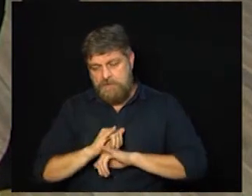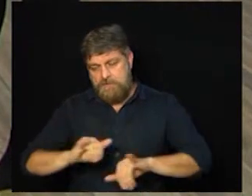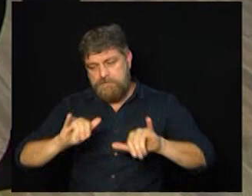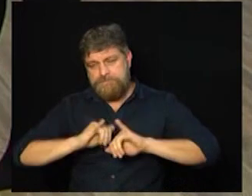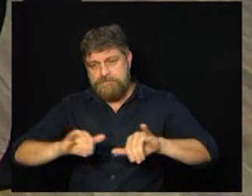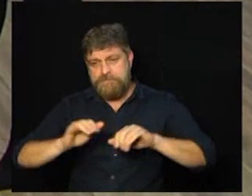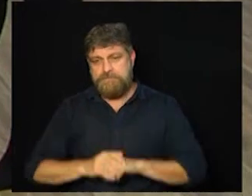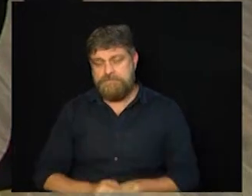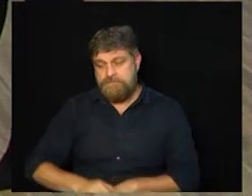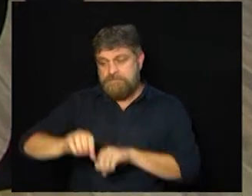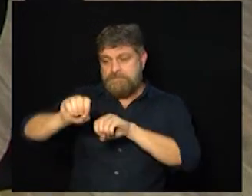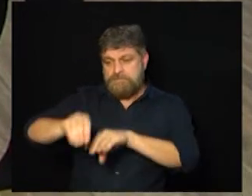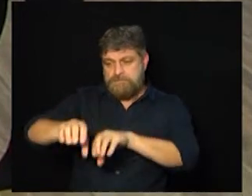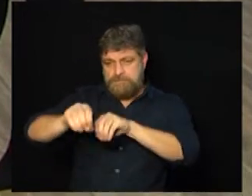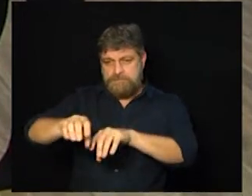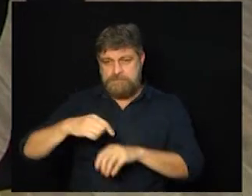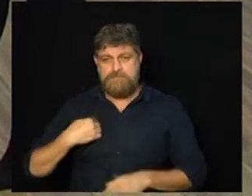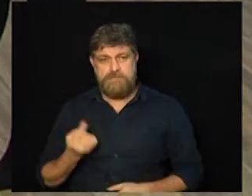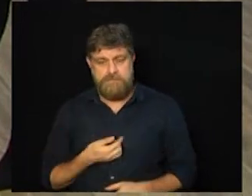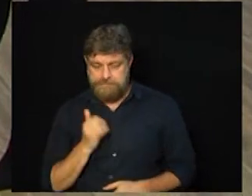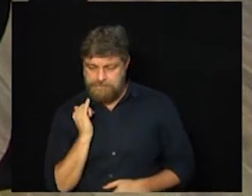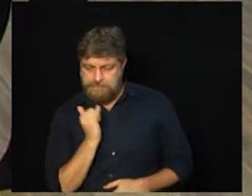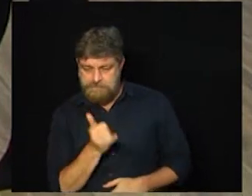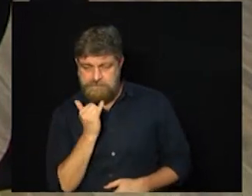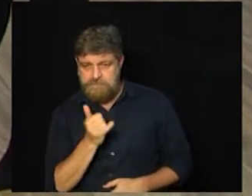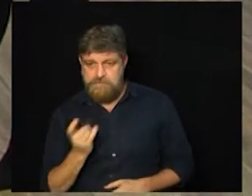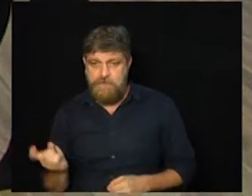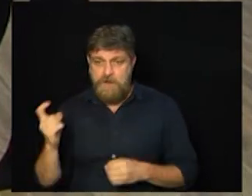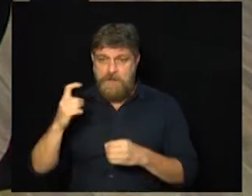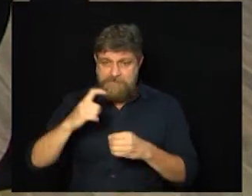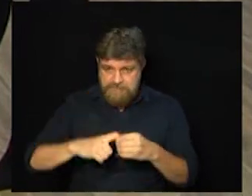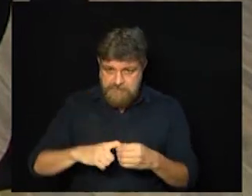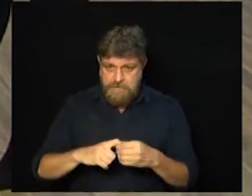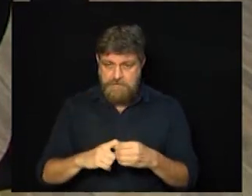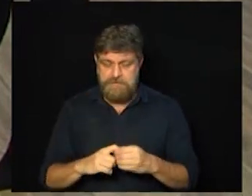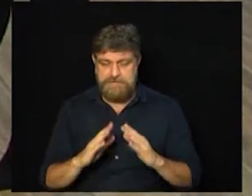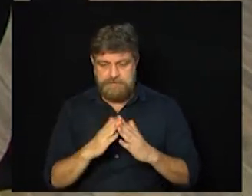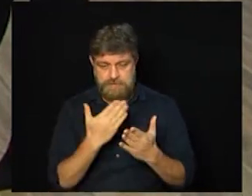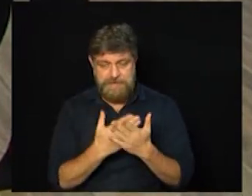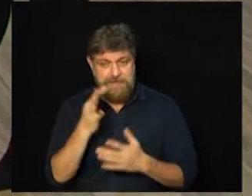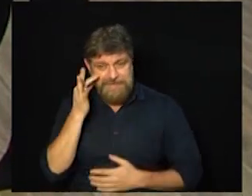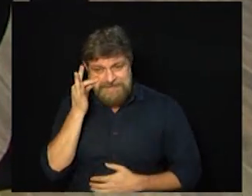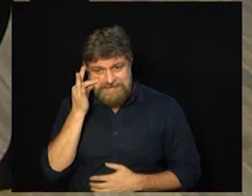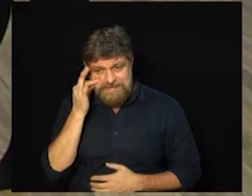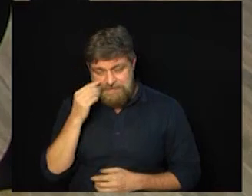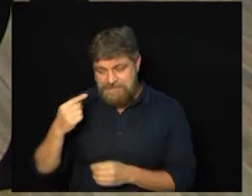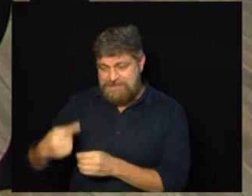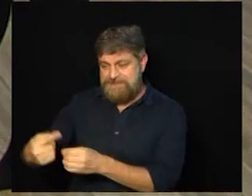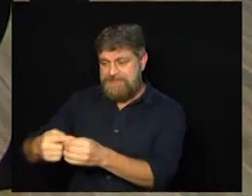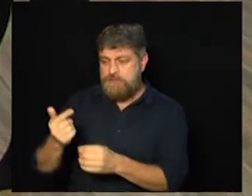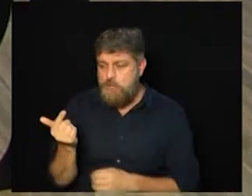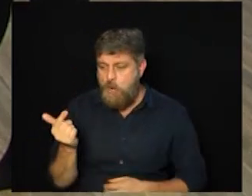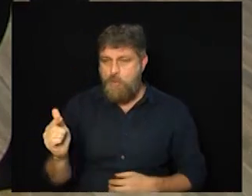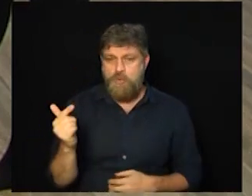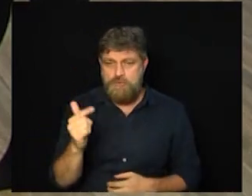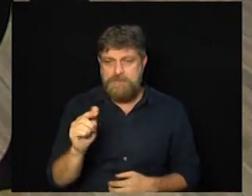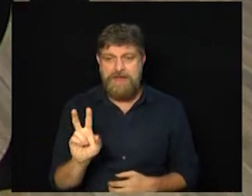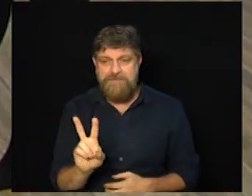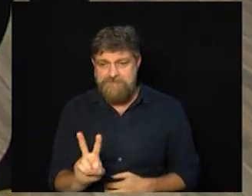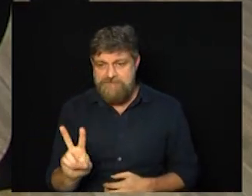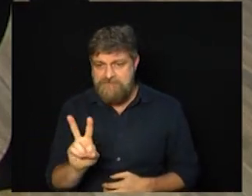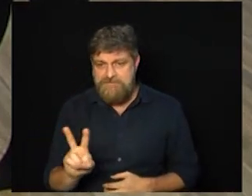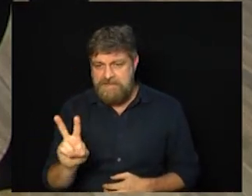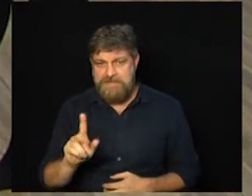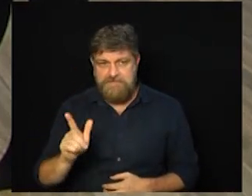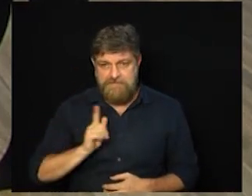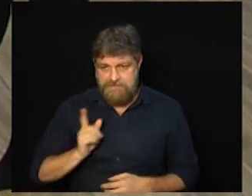agora sobre educação nós já falamos aqui sobre o retorno na cidade de Campinas as outras cidades da nossa região Valinhos